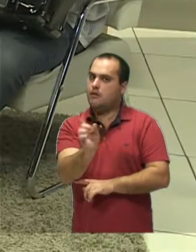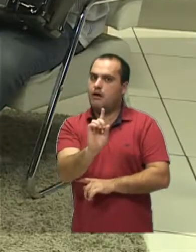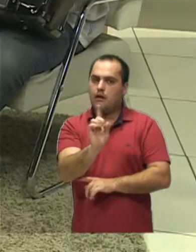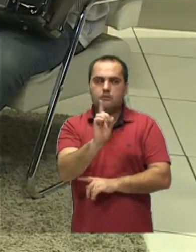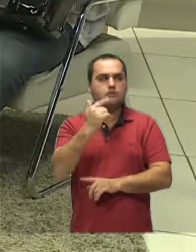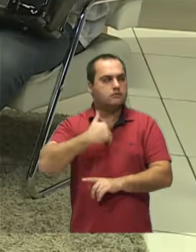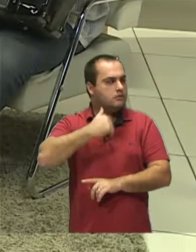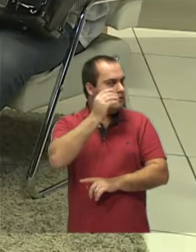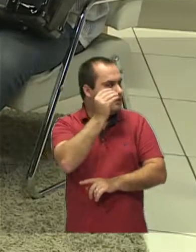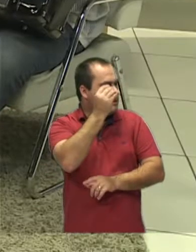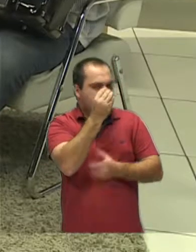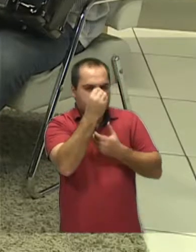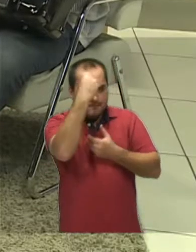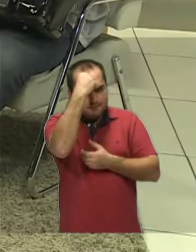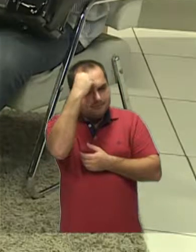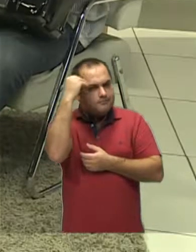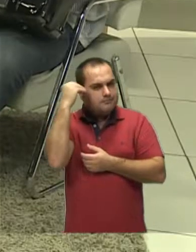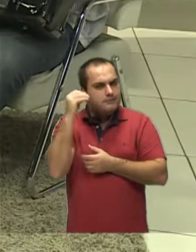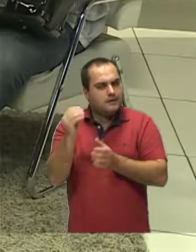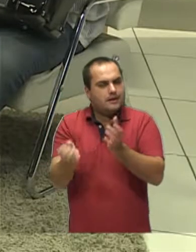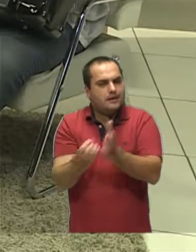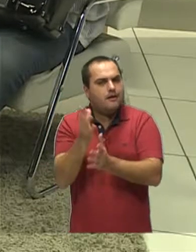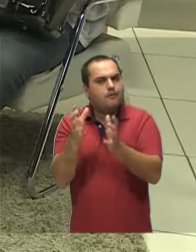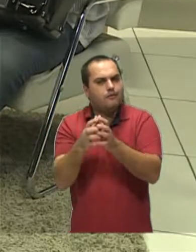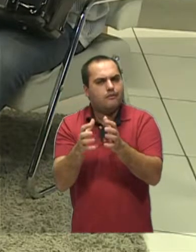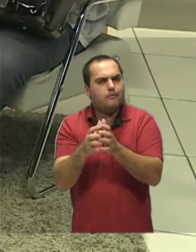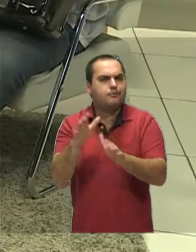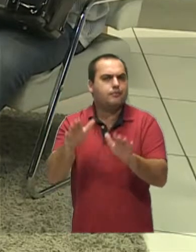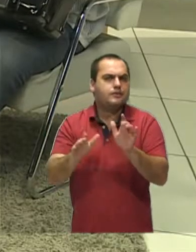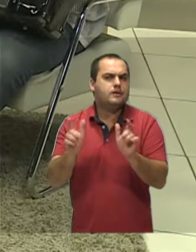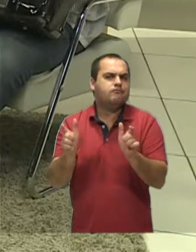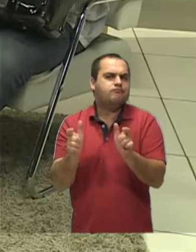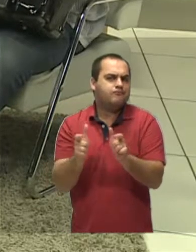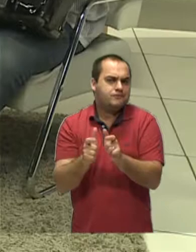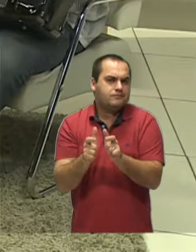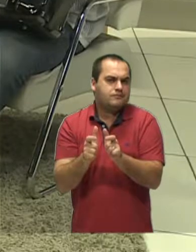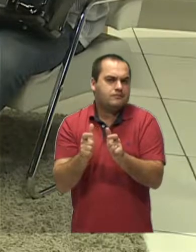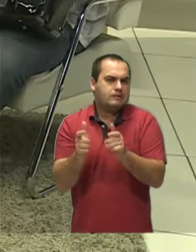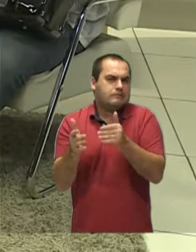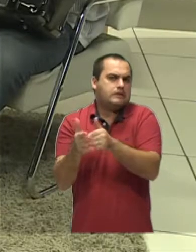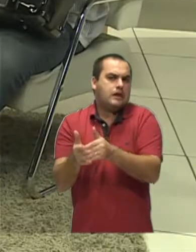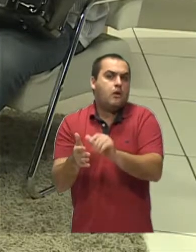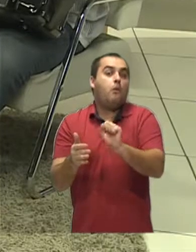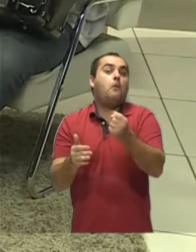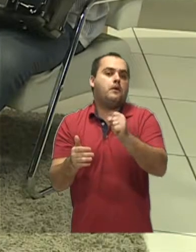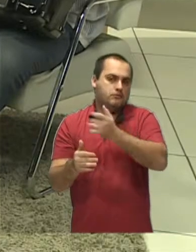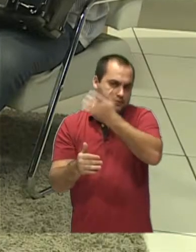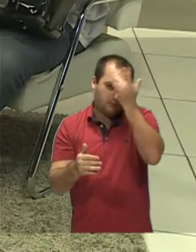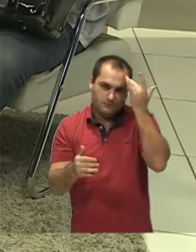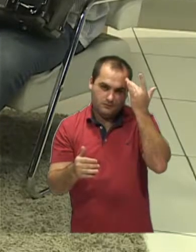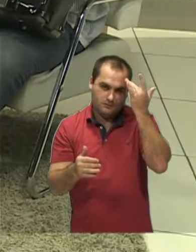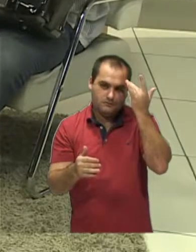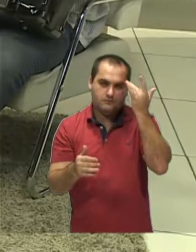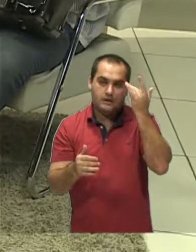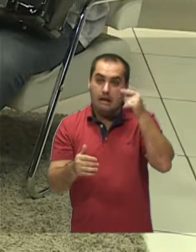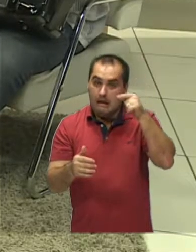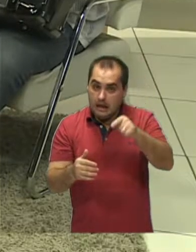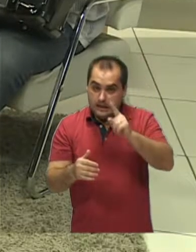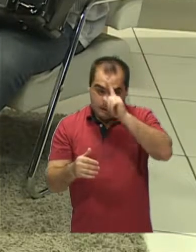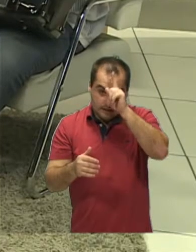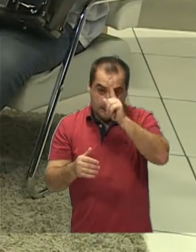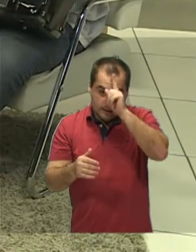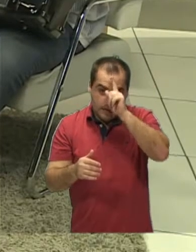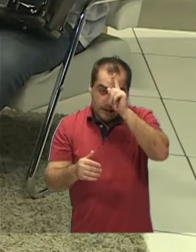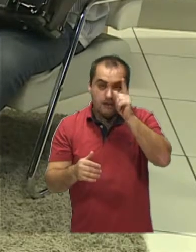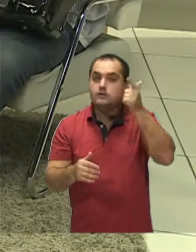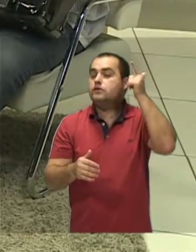pretendo formar talvez um grupo um pouquinho menor, aí até no máximo de 8 pessoas, para essa ideia, né,